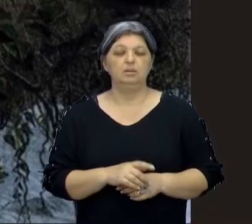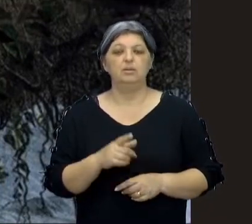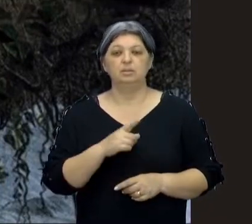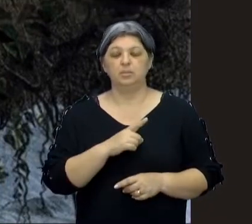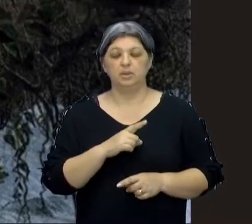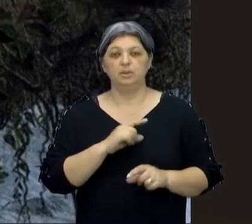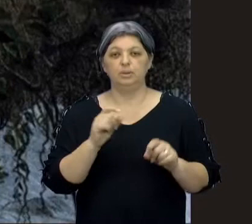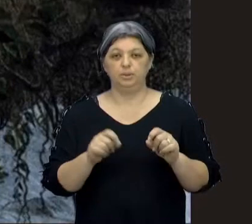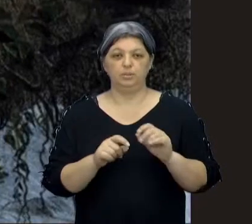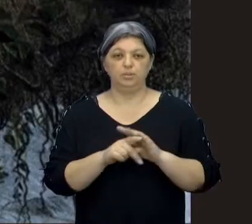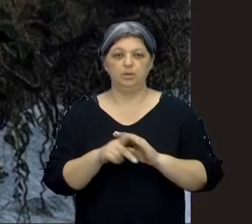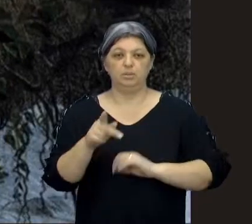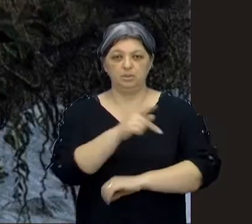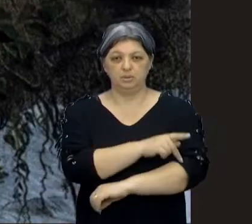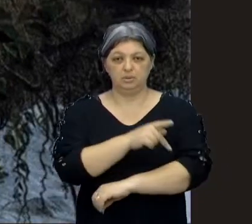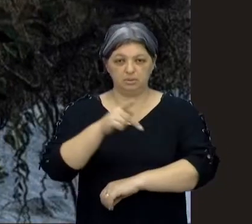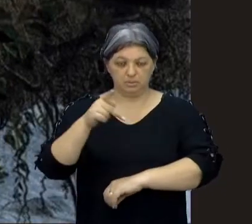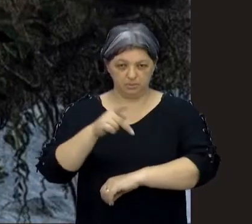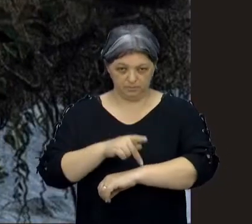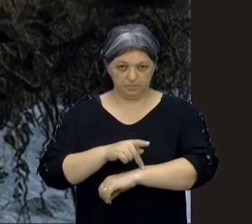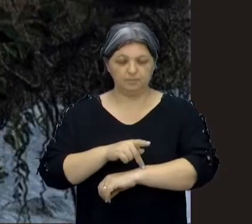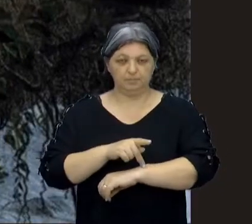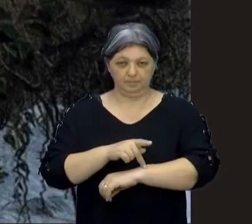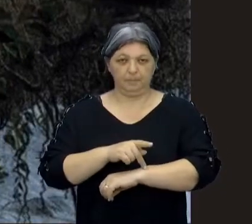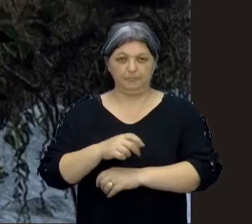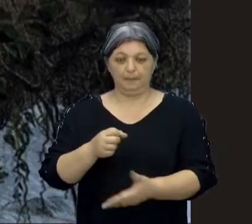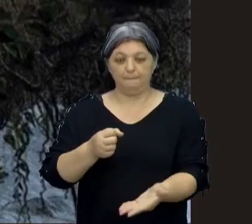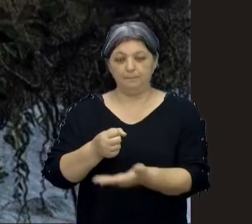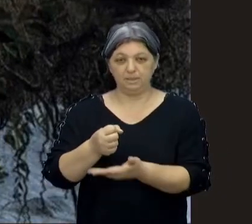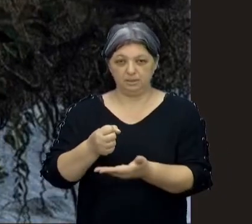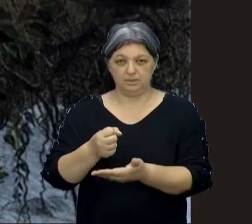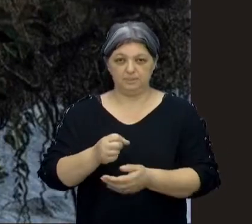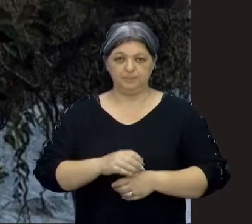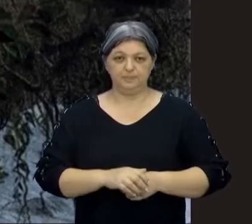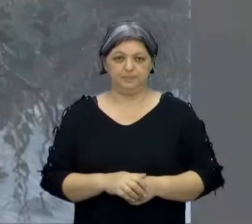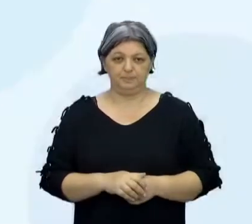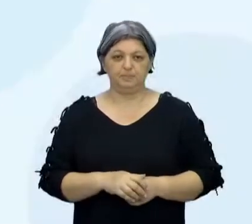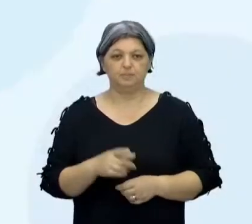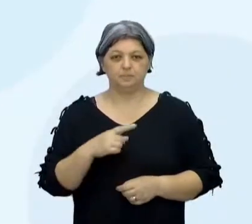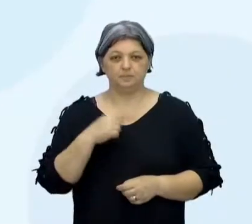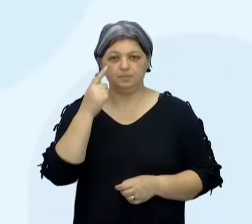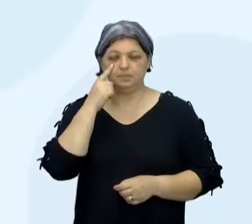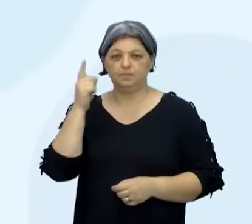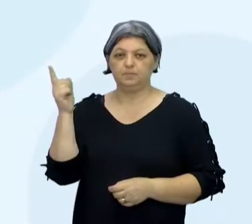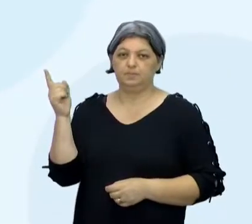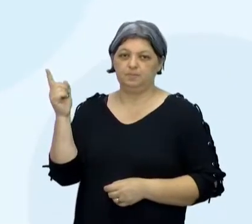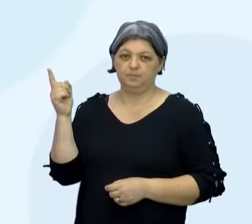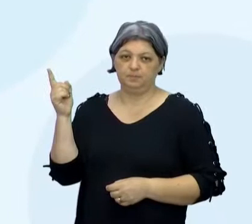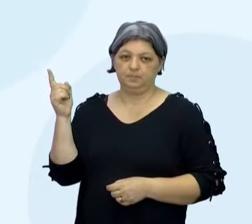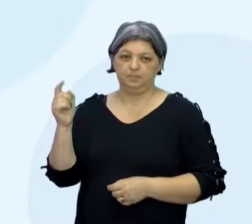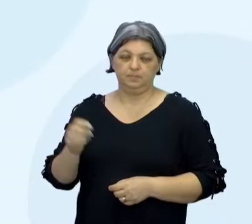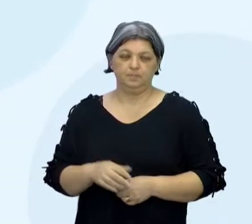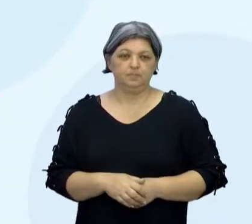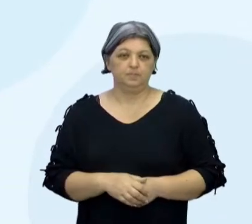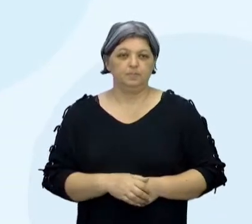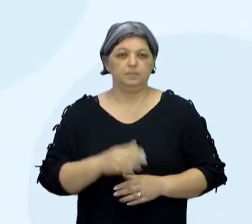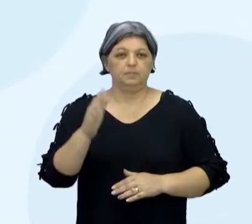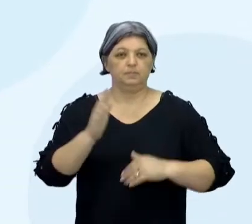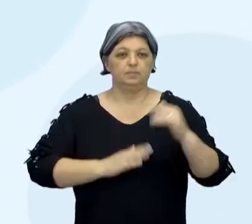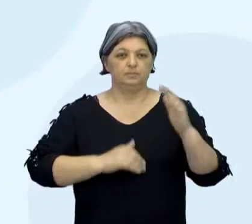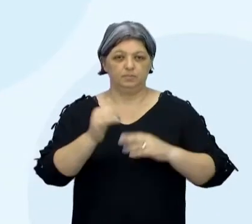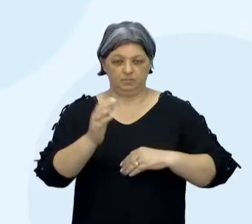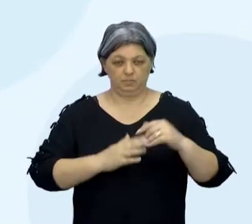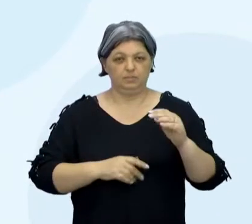respaldo aí pedagógico né Para nossa aula tá aí na tela para vocês a nossa habilidade